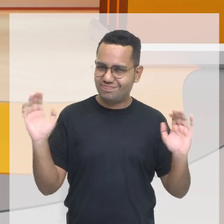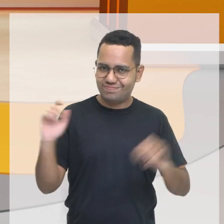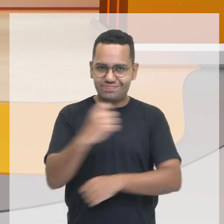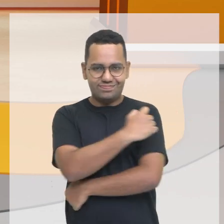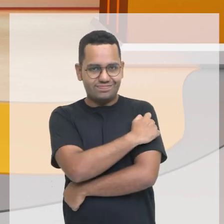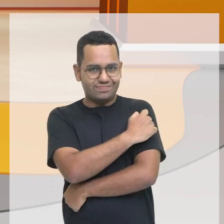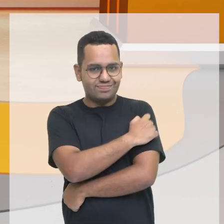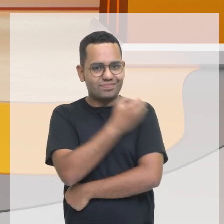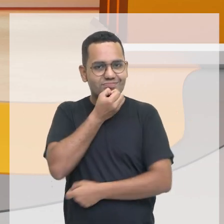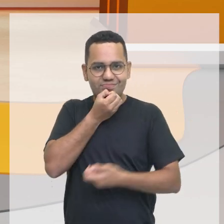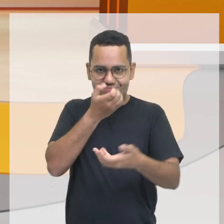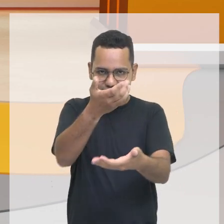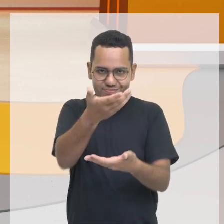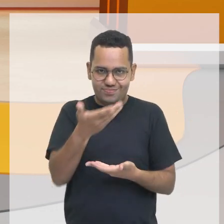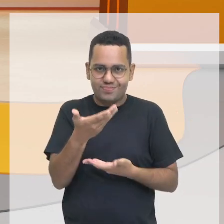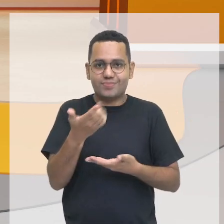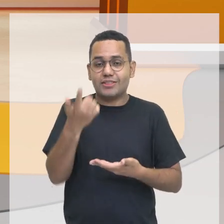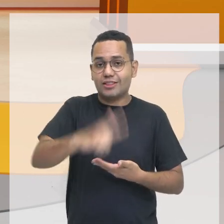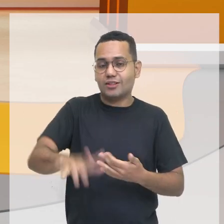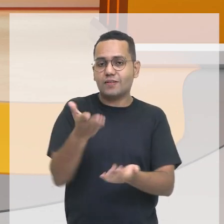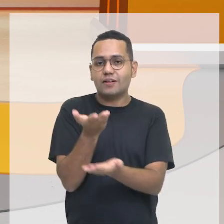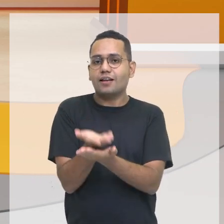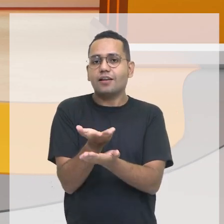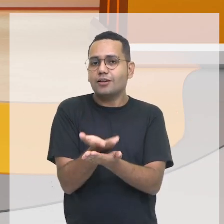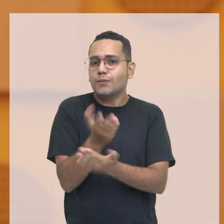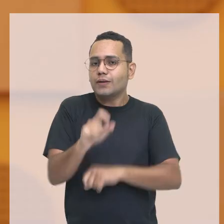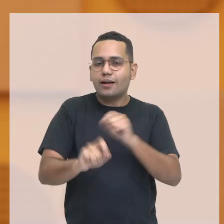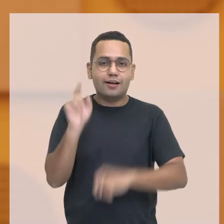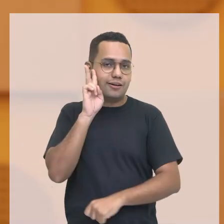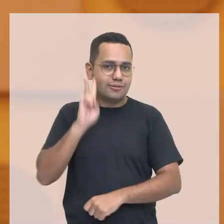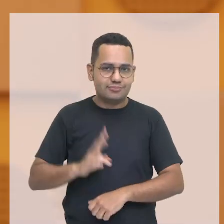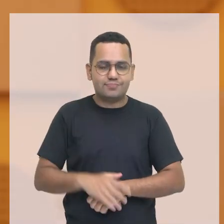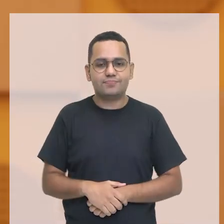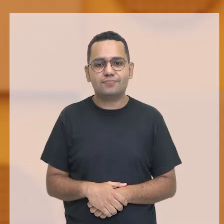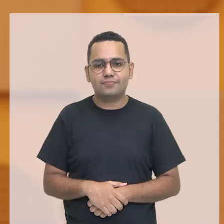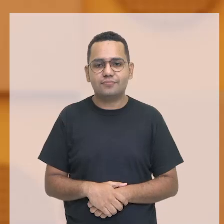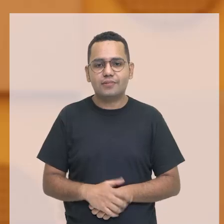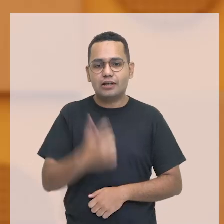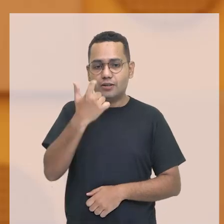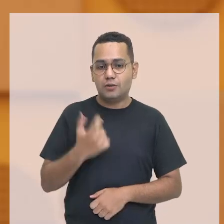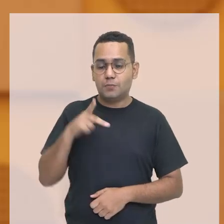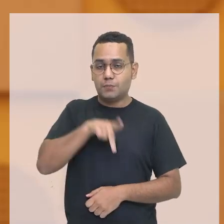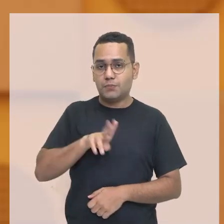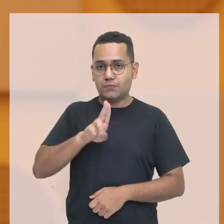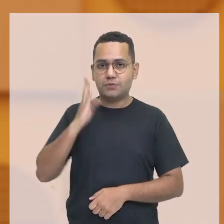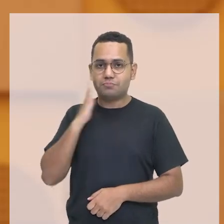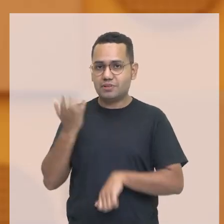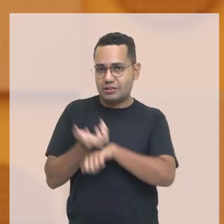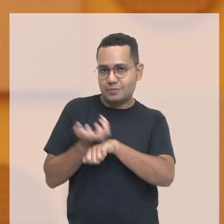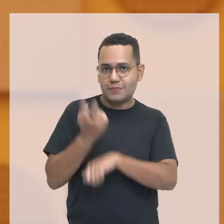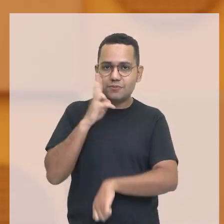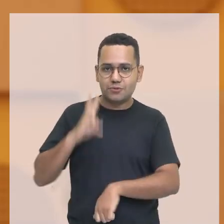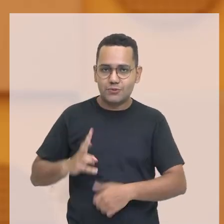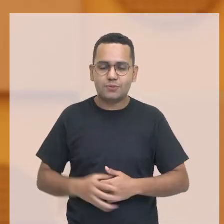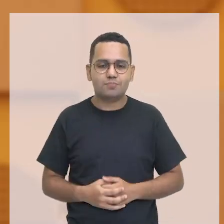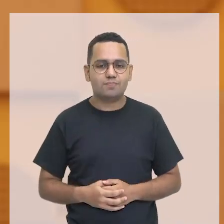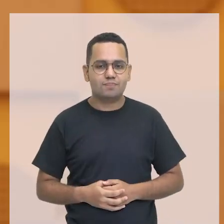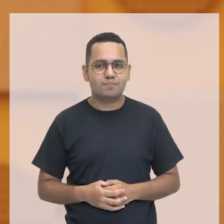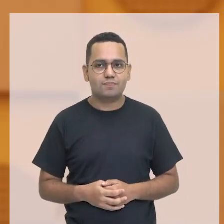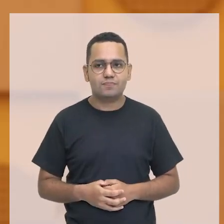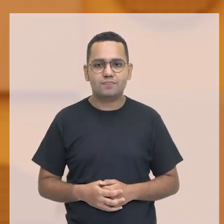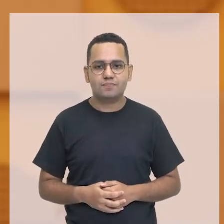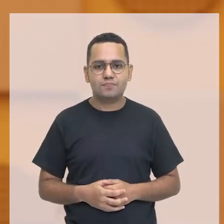Olá, queridos alunos, sejam bem-vindos a mais uma aventura. Eu sou a professora Michele Santos, professora de História, e